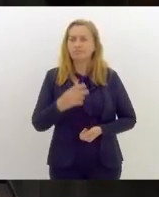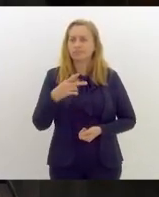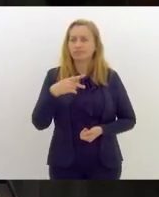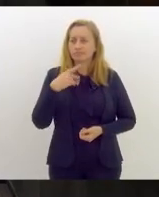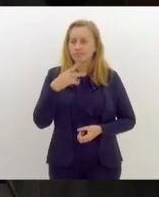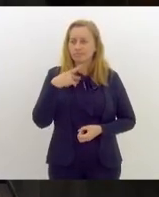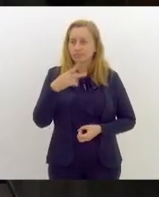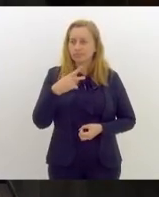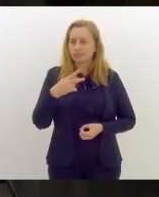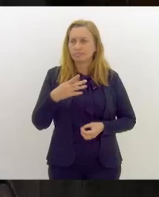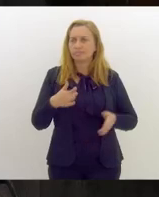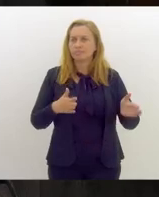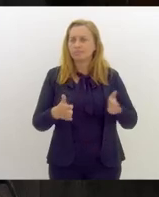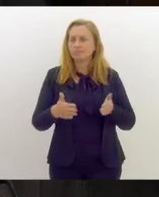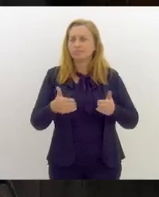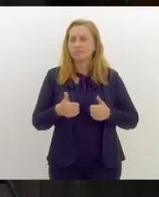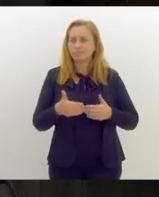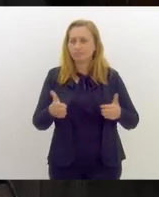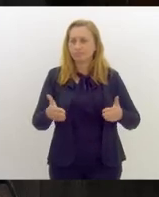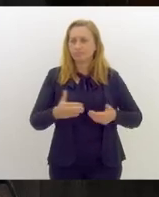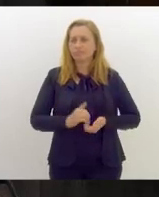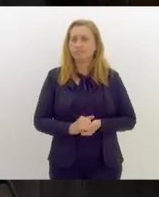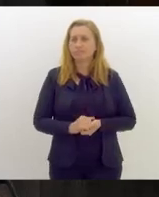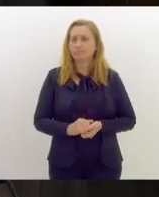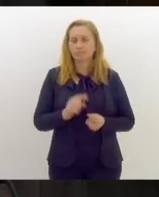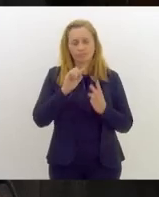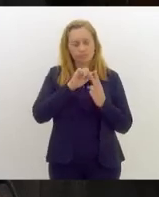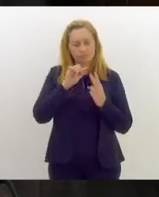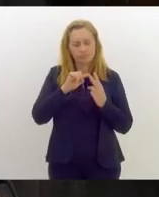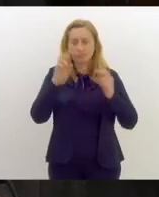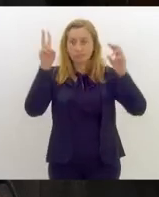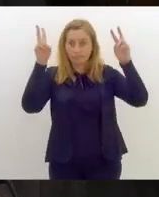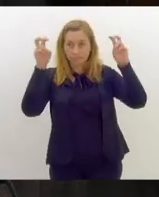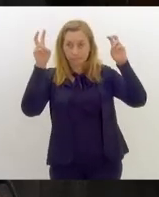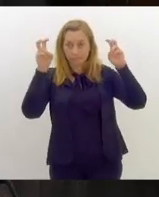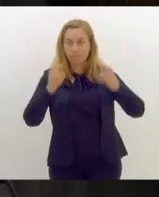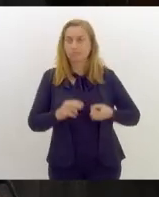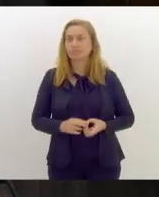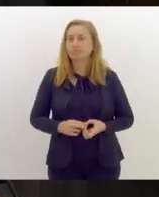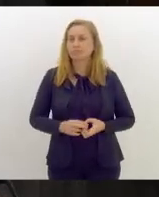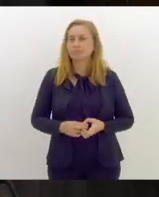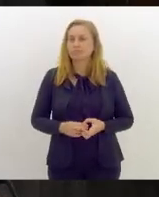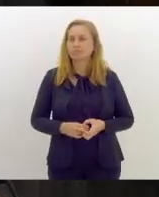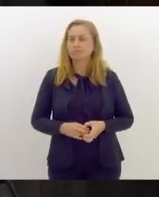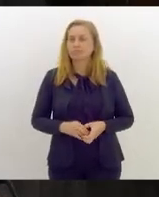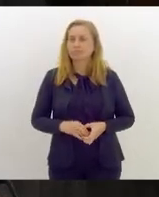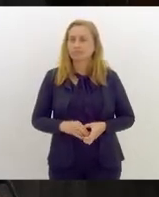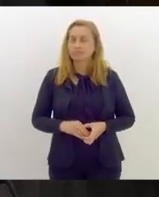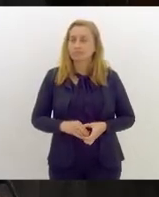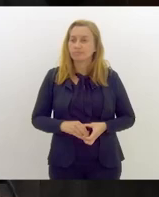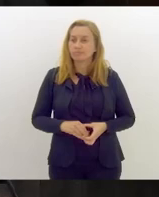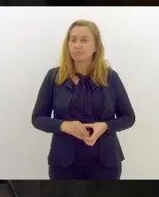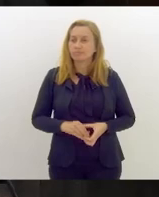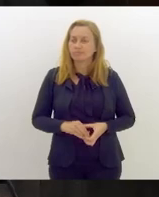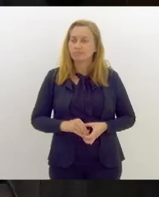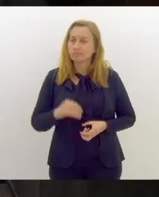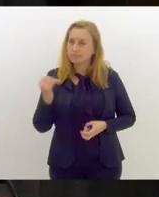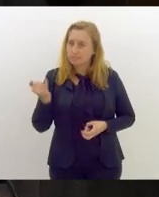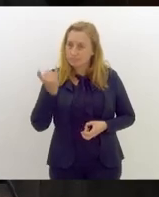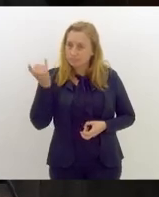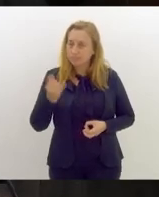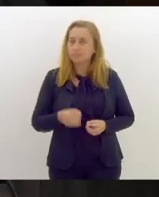mesmo no expediente Inicial sobre duas questões que me parecem muito importante